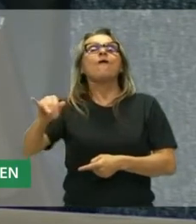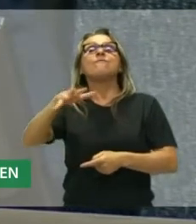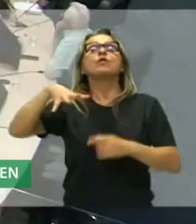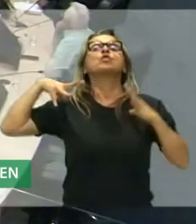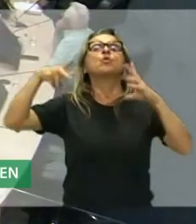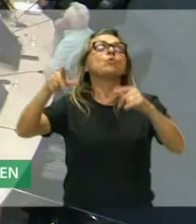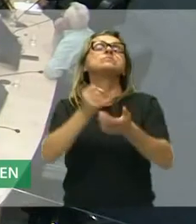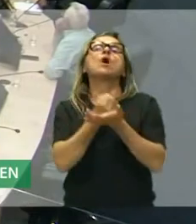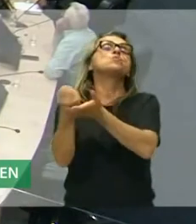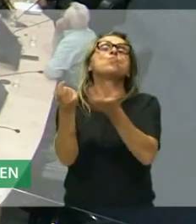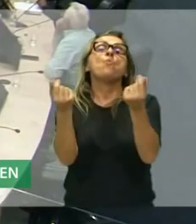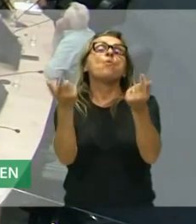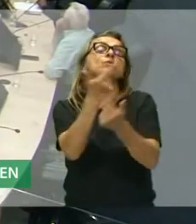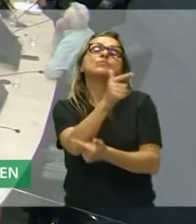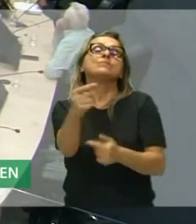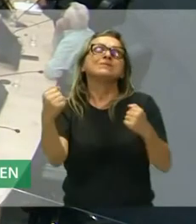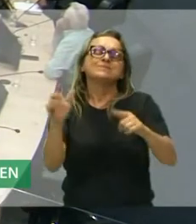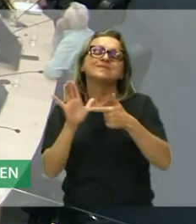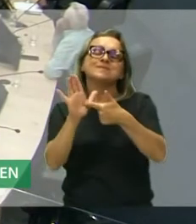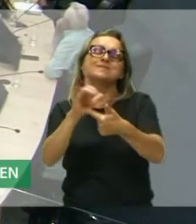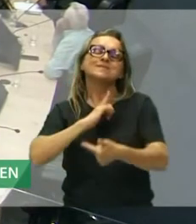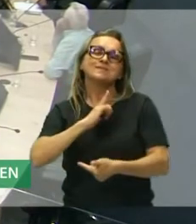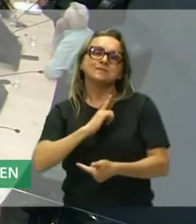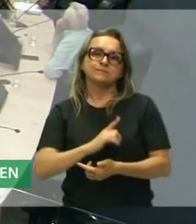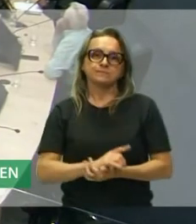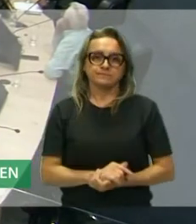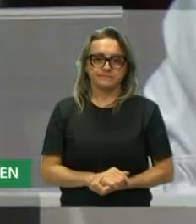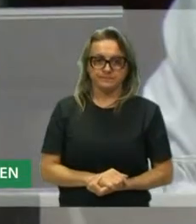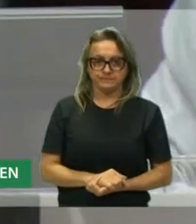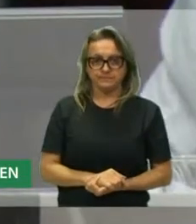Obrigado. Obrigada.